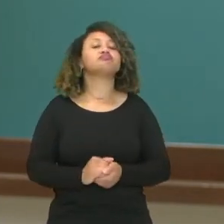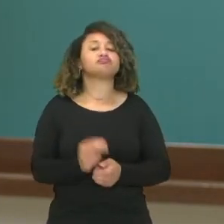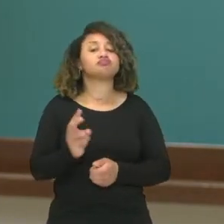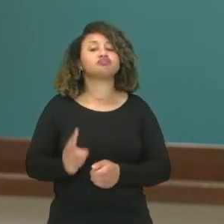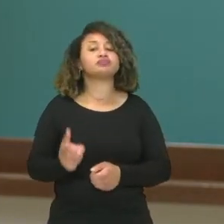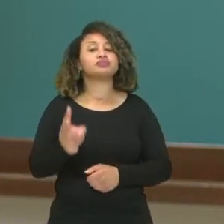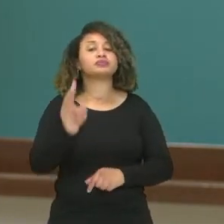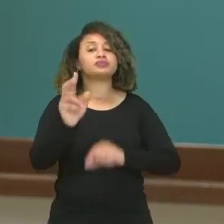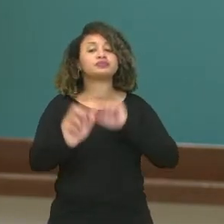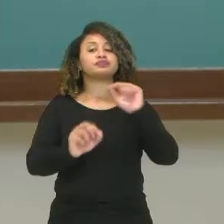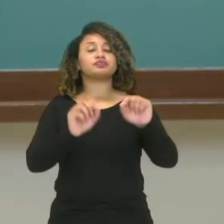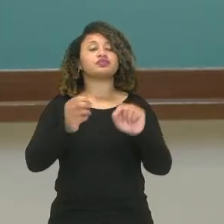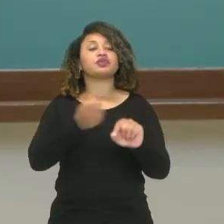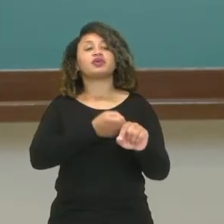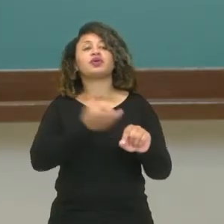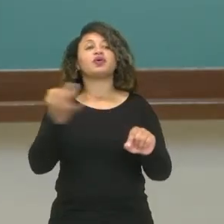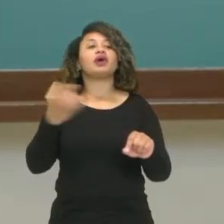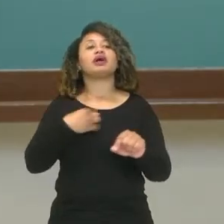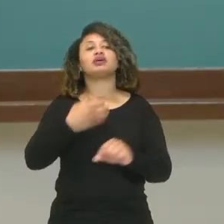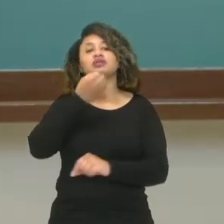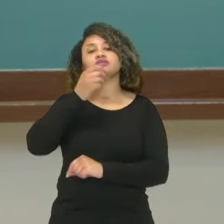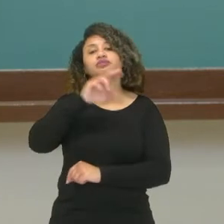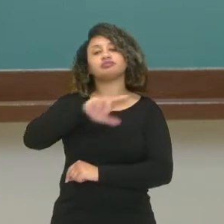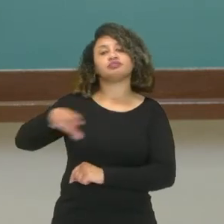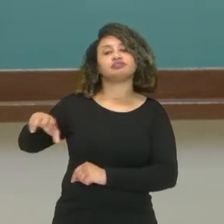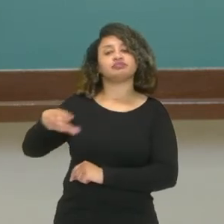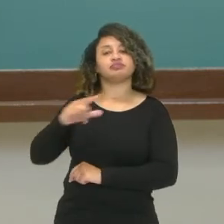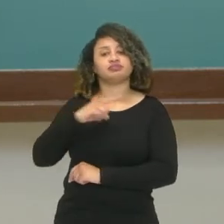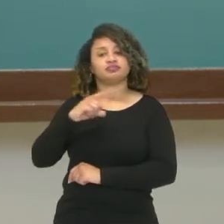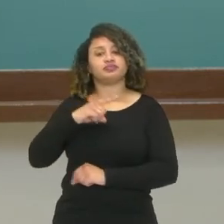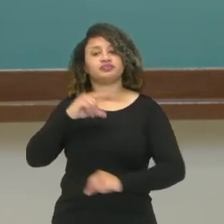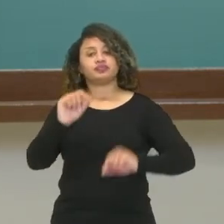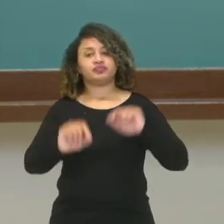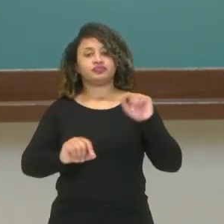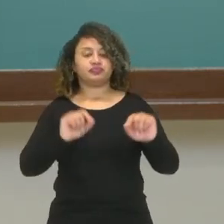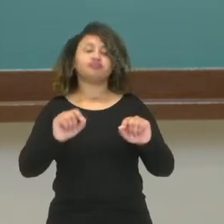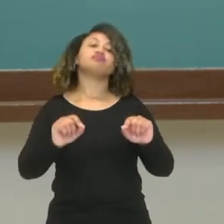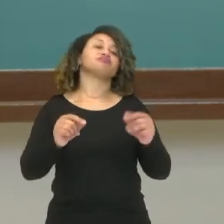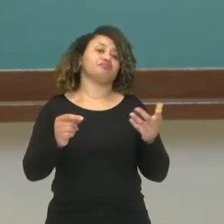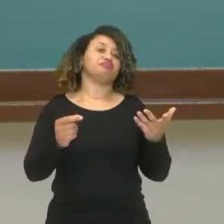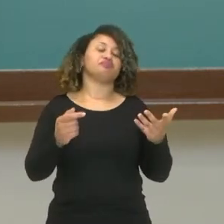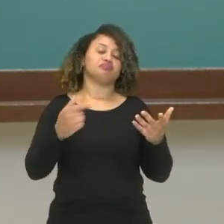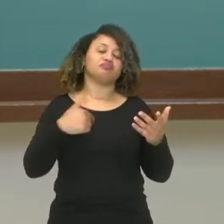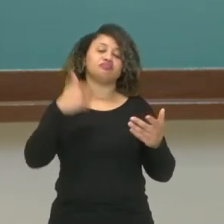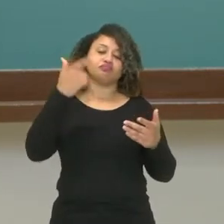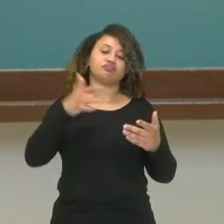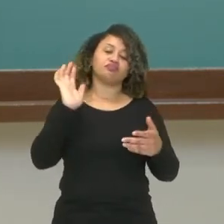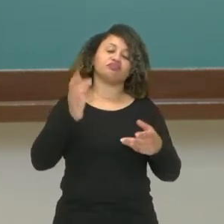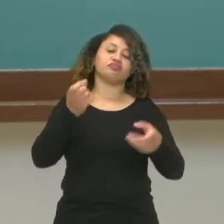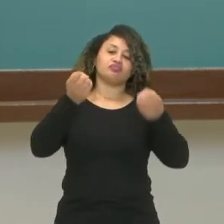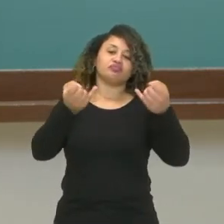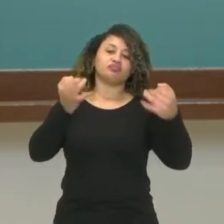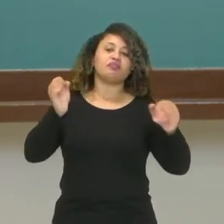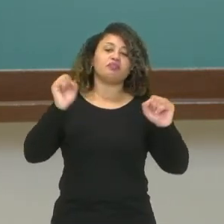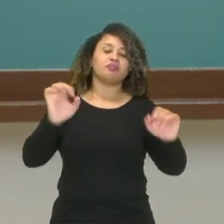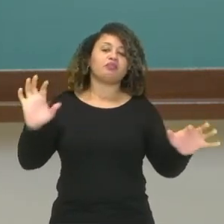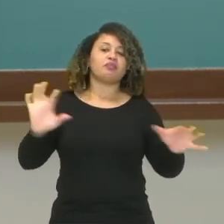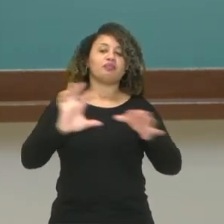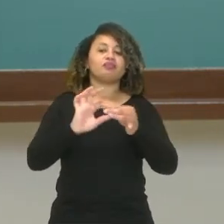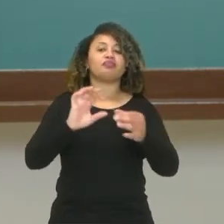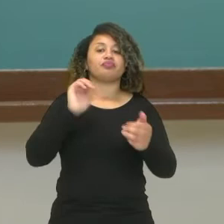Continuando, quais são os seus benefícios? Tá? Então, além dos que a professora falou, que pode ser atrelado aos